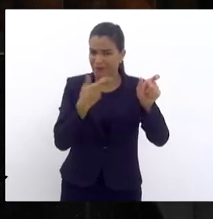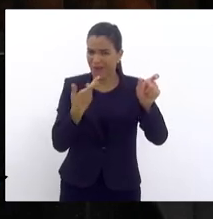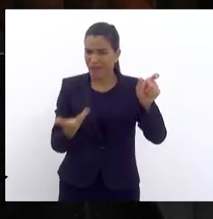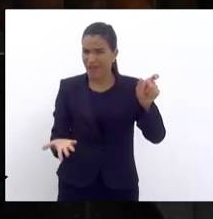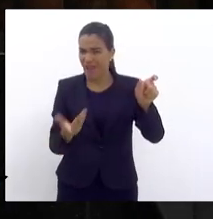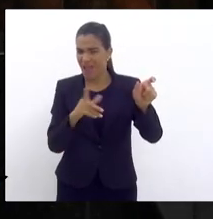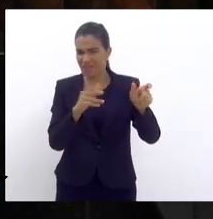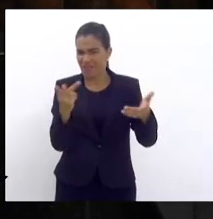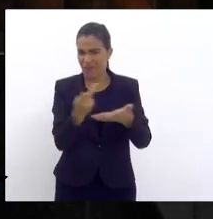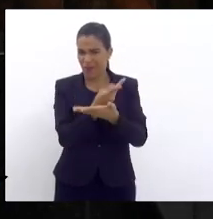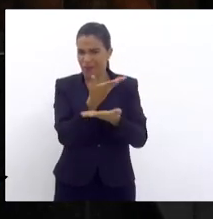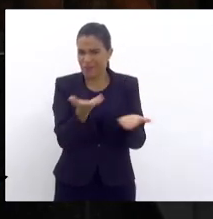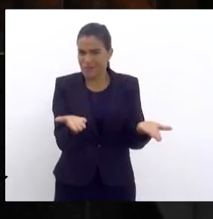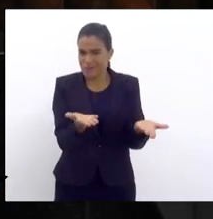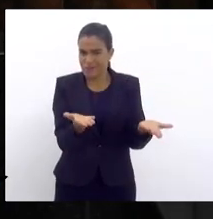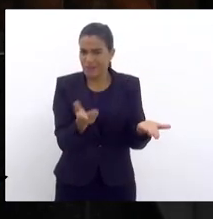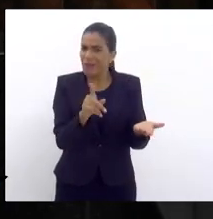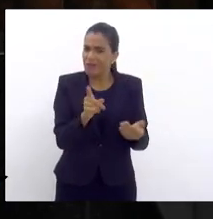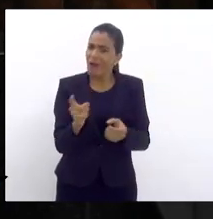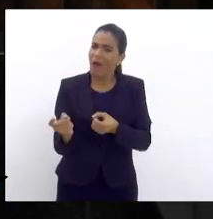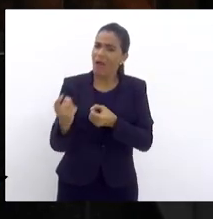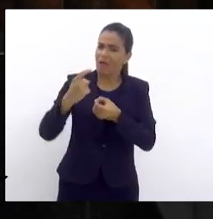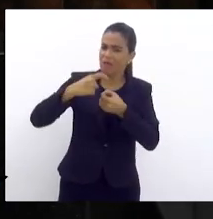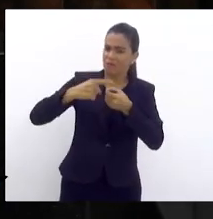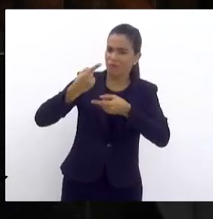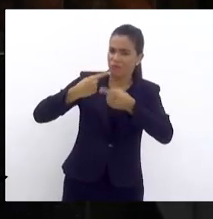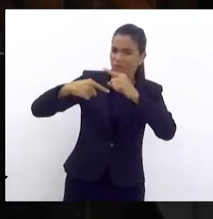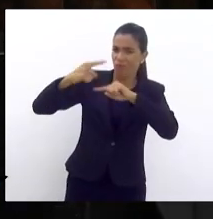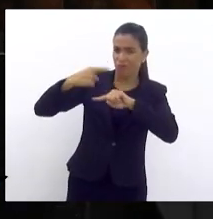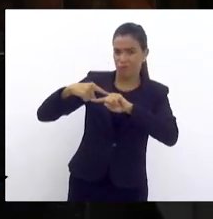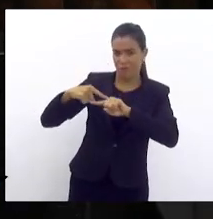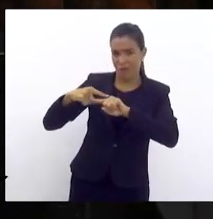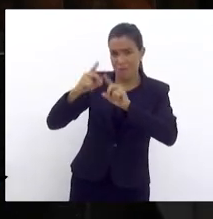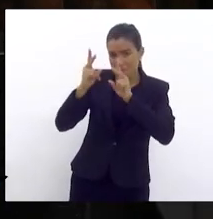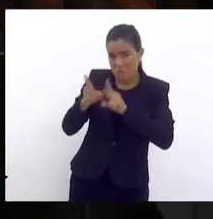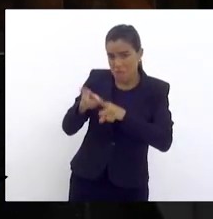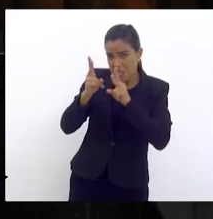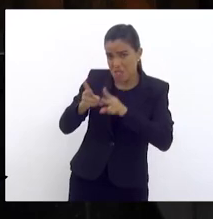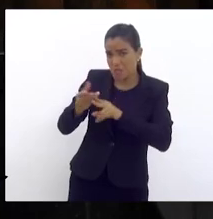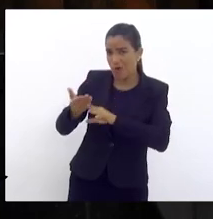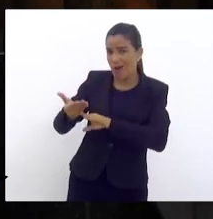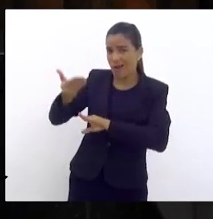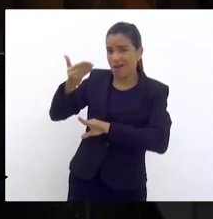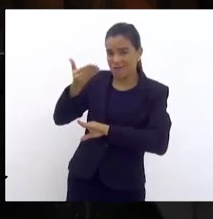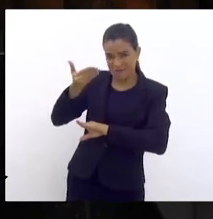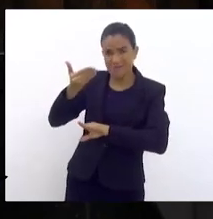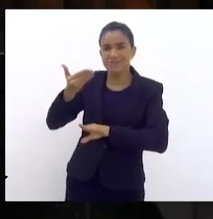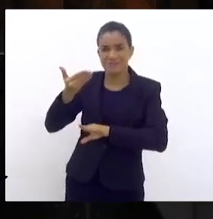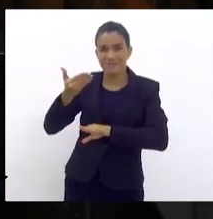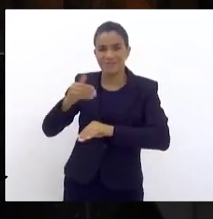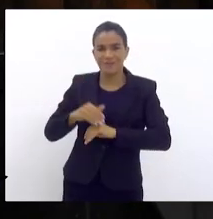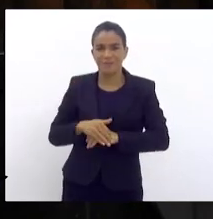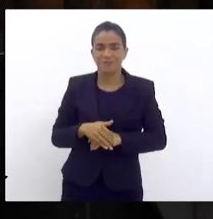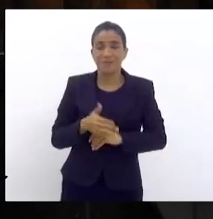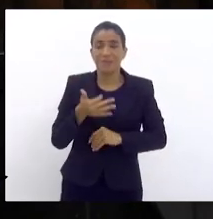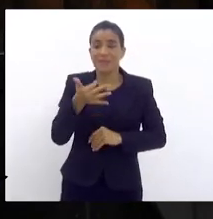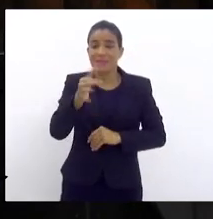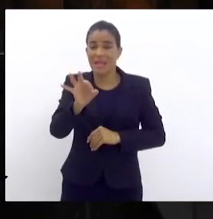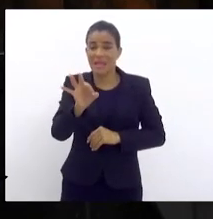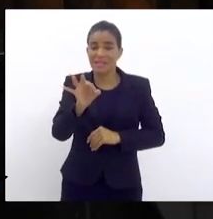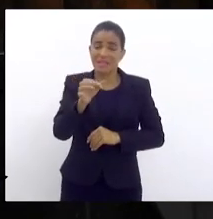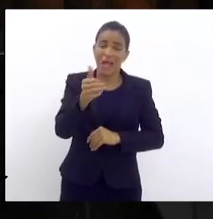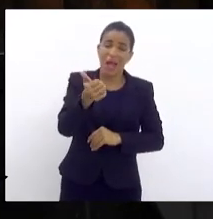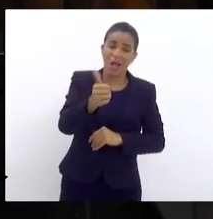não isso não é correr que ia voltar para os valores iniciais na ordem de 10 a 12